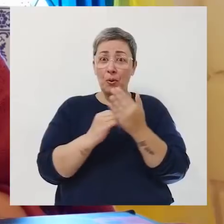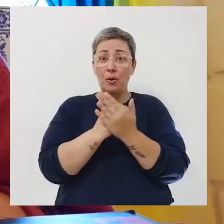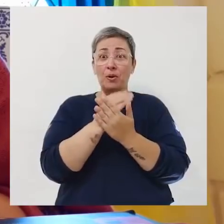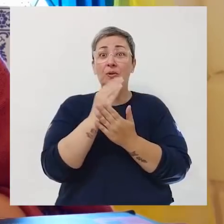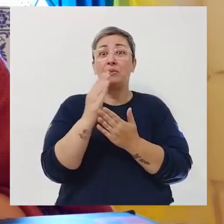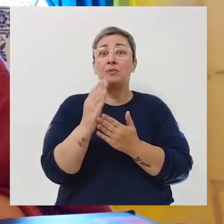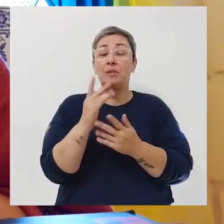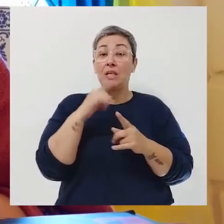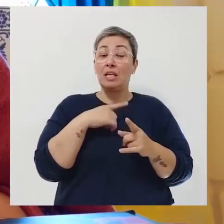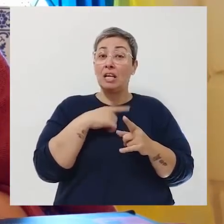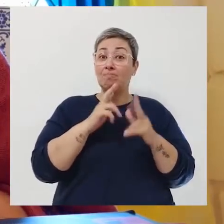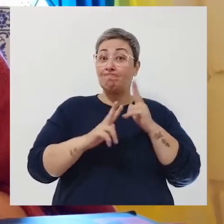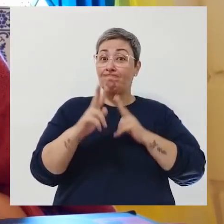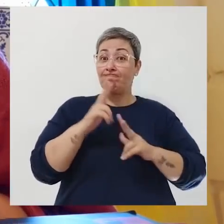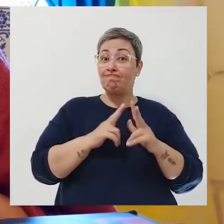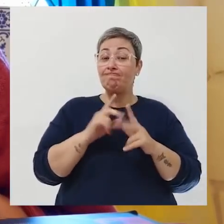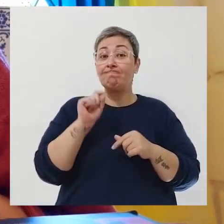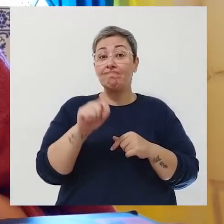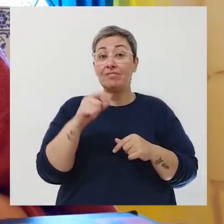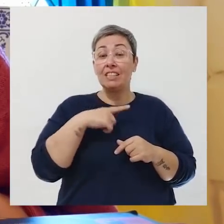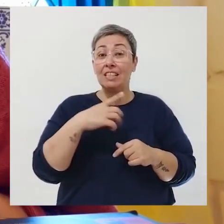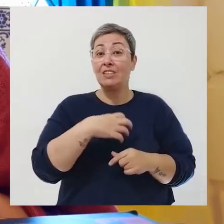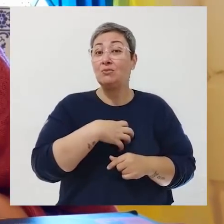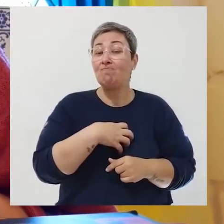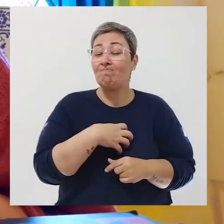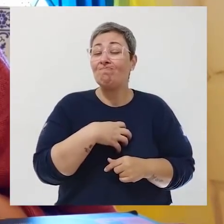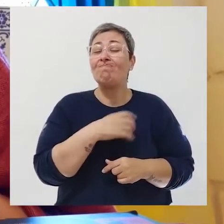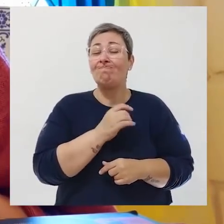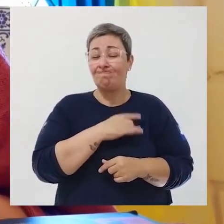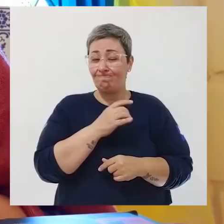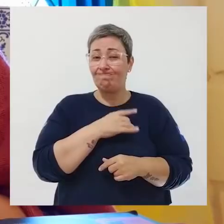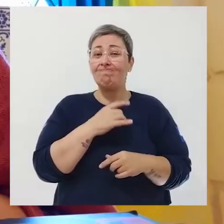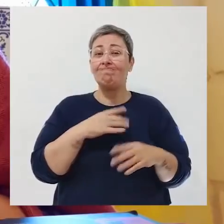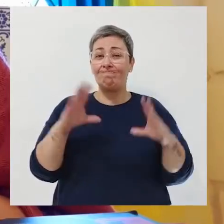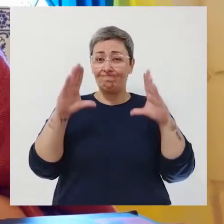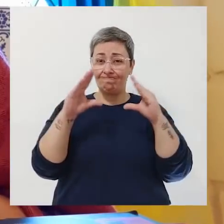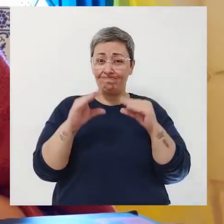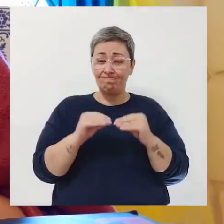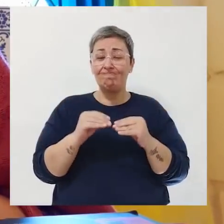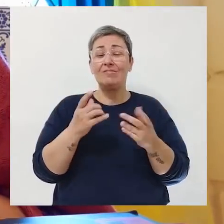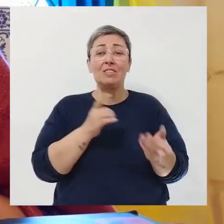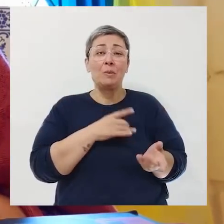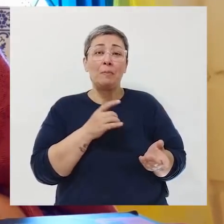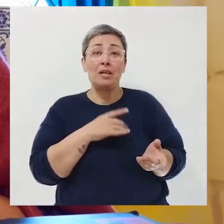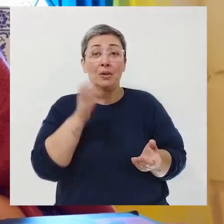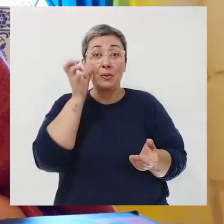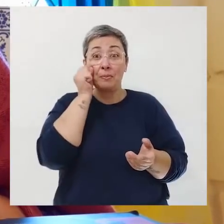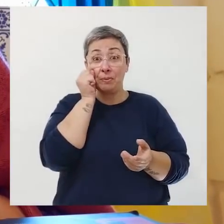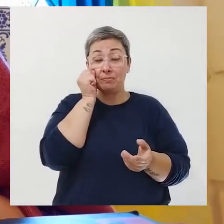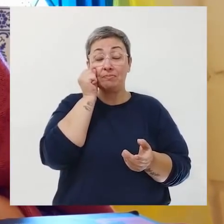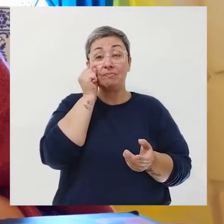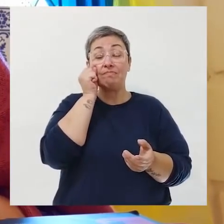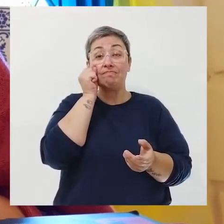estava chegando. E ele me disse que ele sentia medo, medo da noite, medo